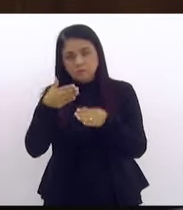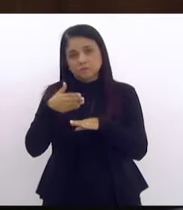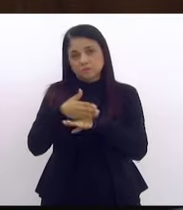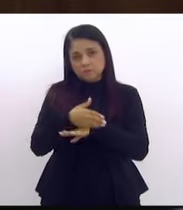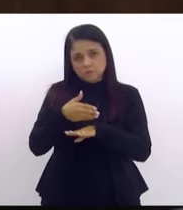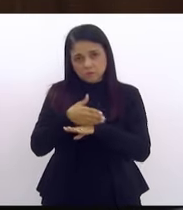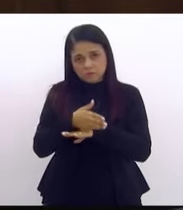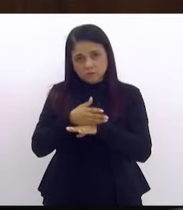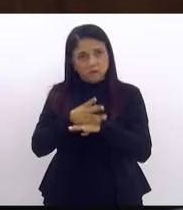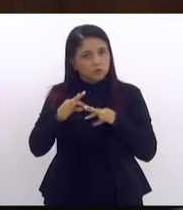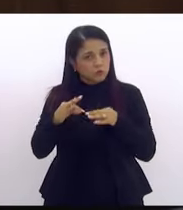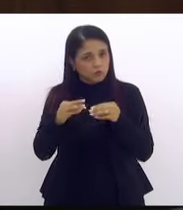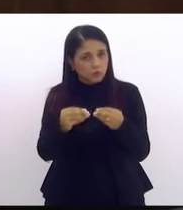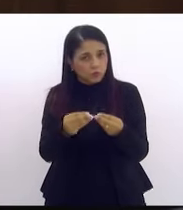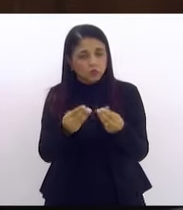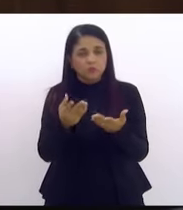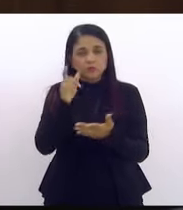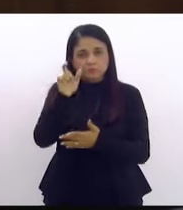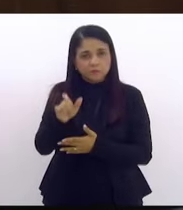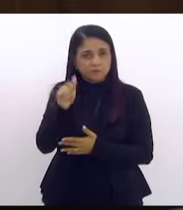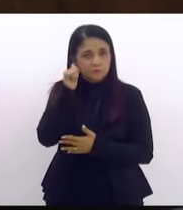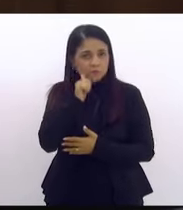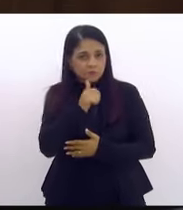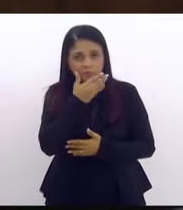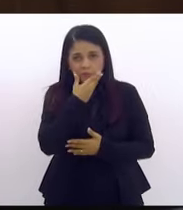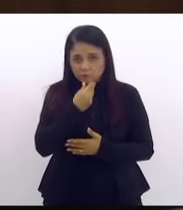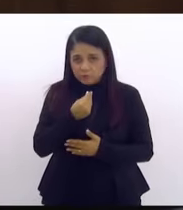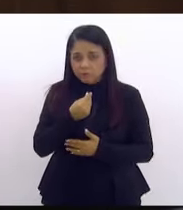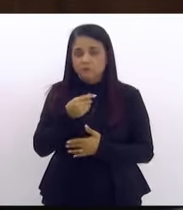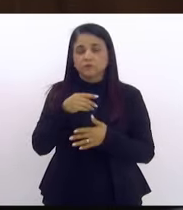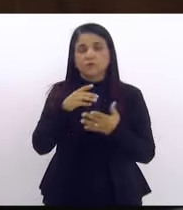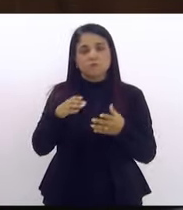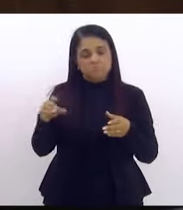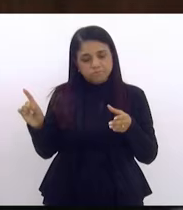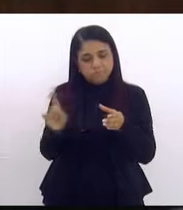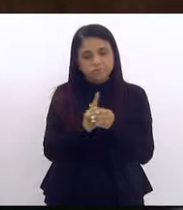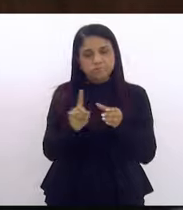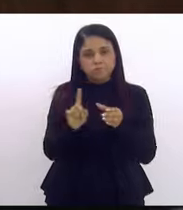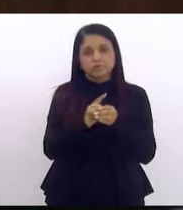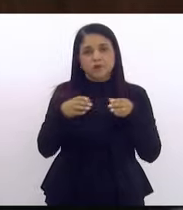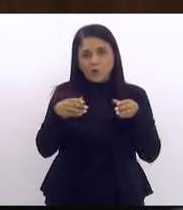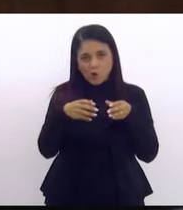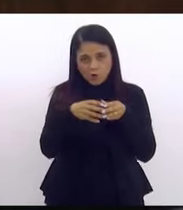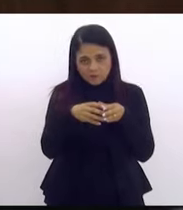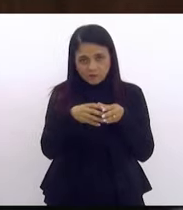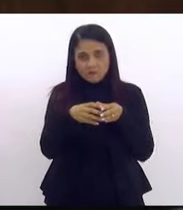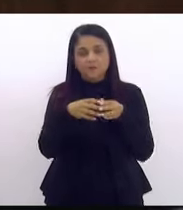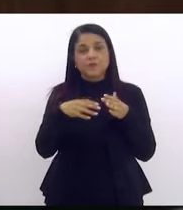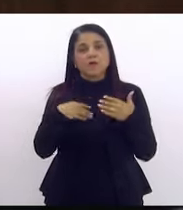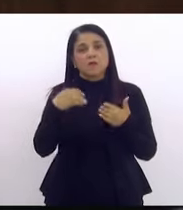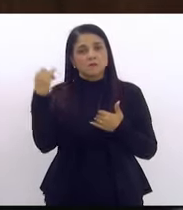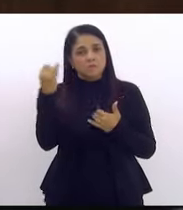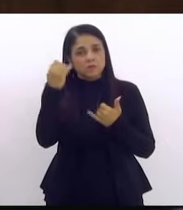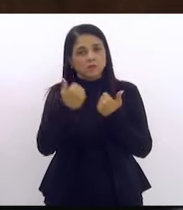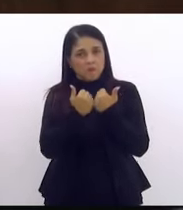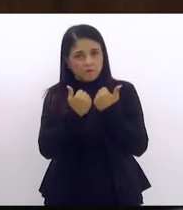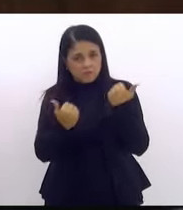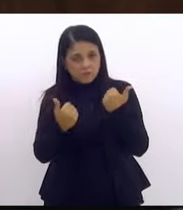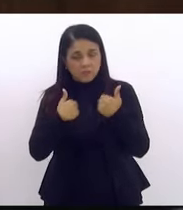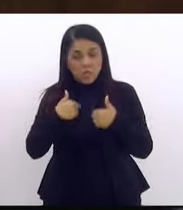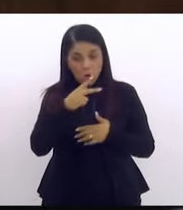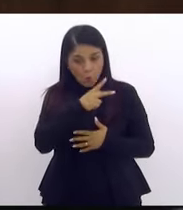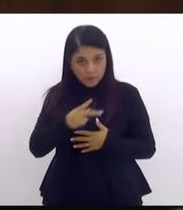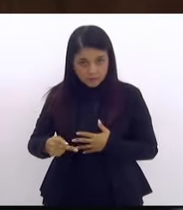participação de todos aqueles e aquelas que compõem a comissão. Importante dizer que a vice, eu presido a comissão,